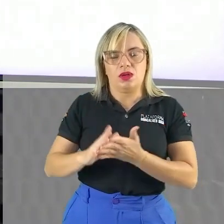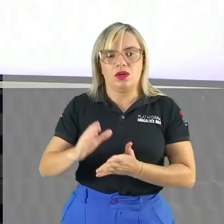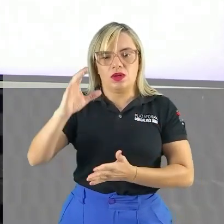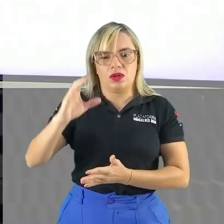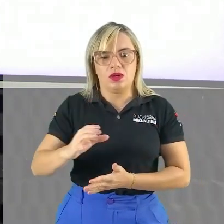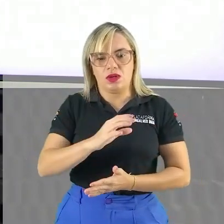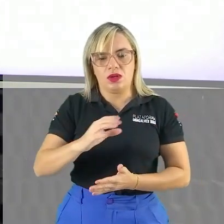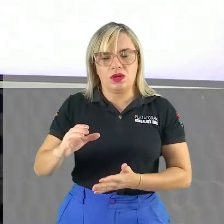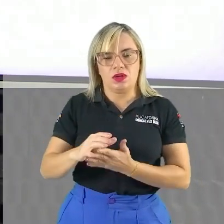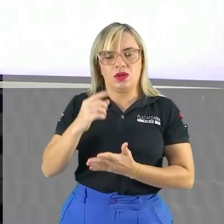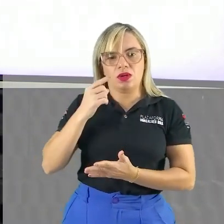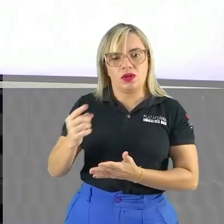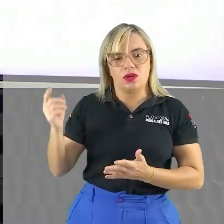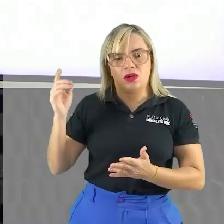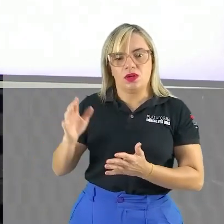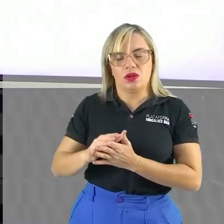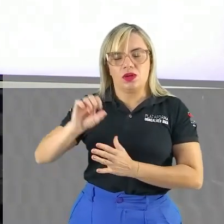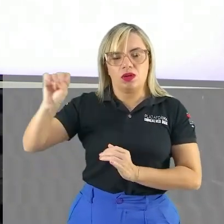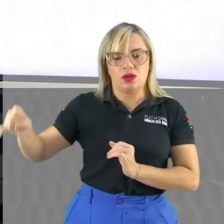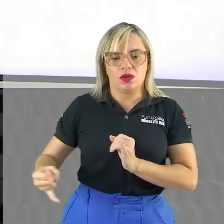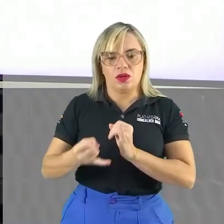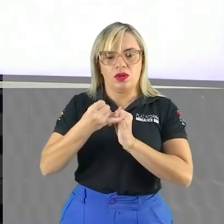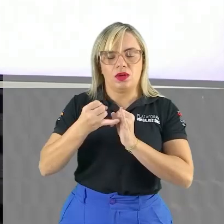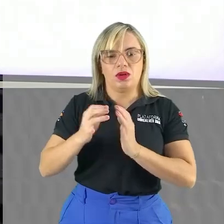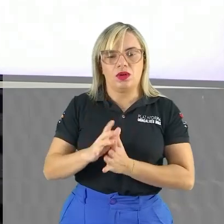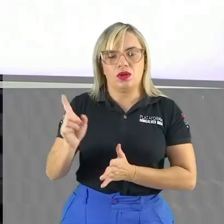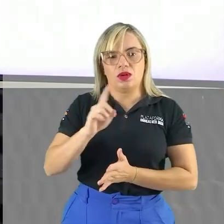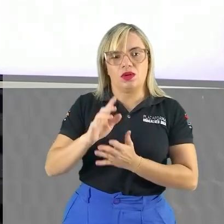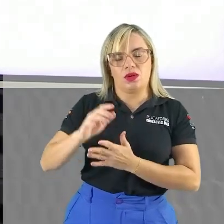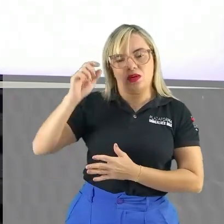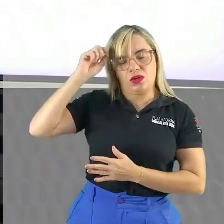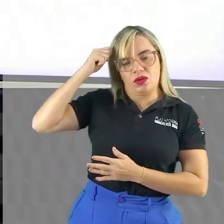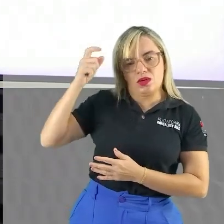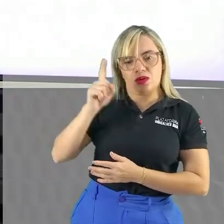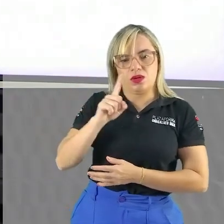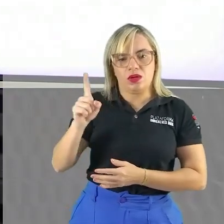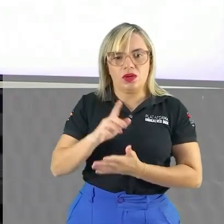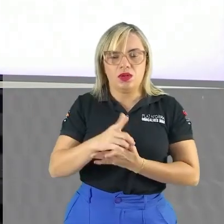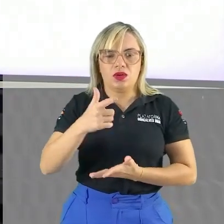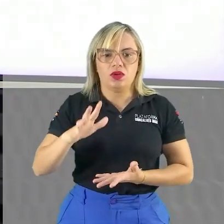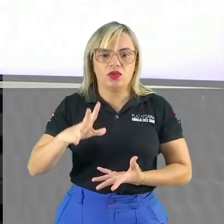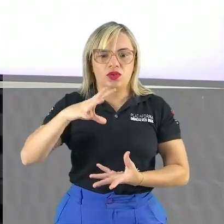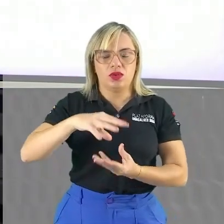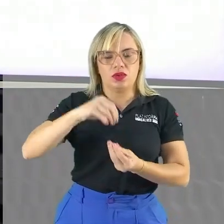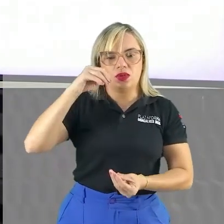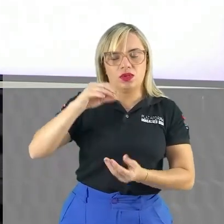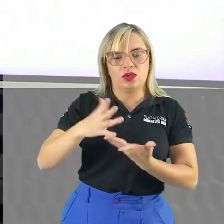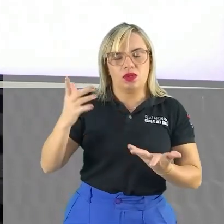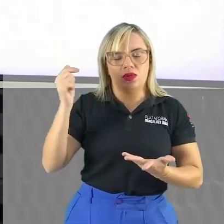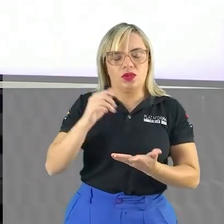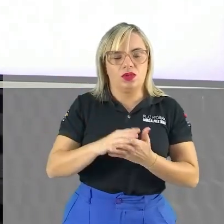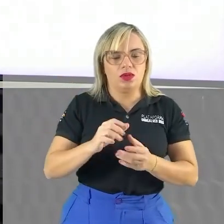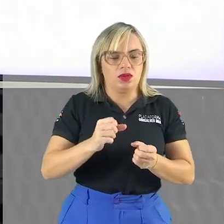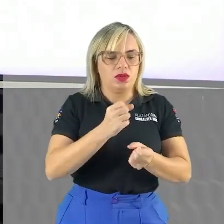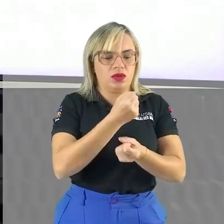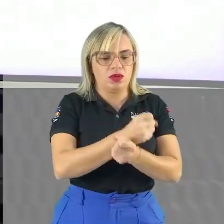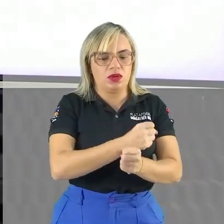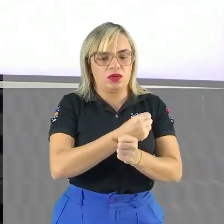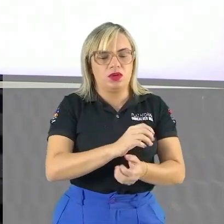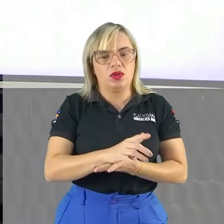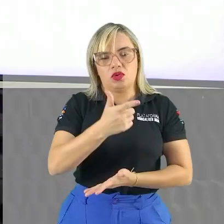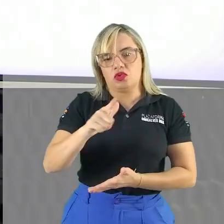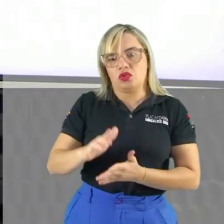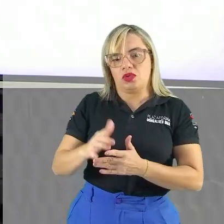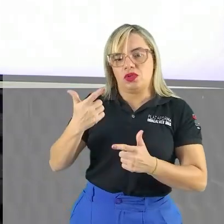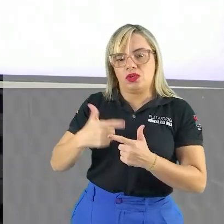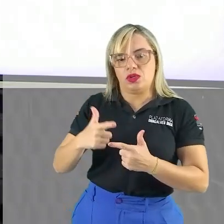catequizados pelos jesuítas. Os negros não, a igreja dizia que os negros não tinham alma, então tipo, eles poderiam ser escravizados porque não tinha nenhum problema. Então o